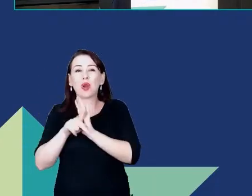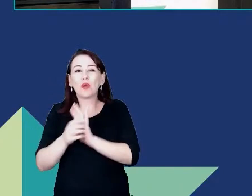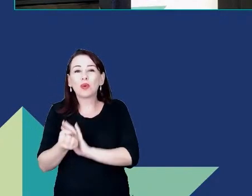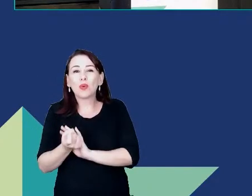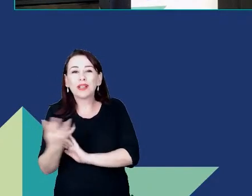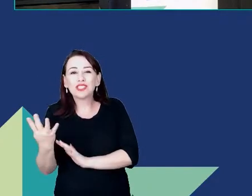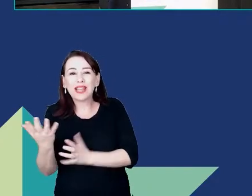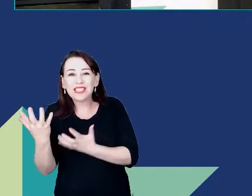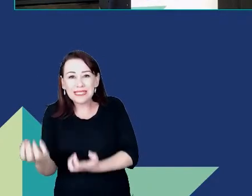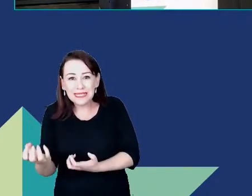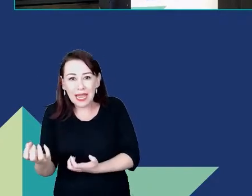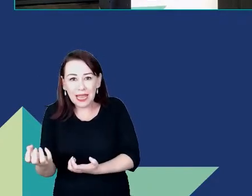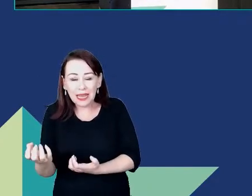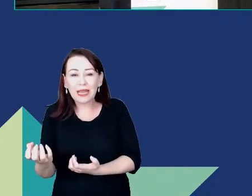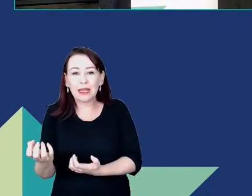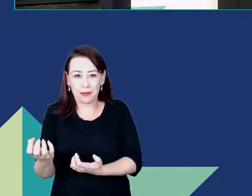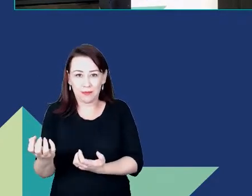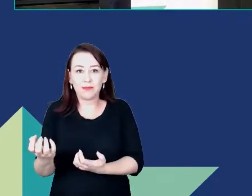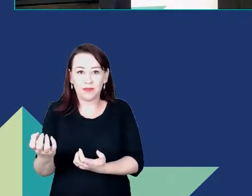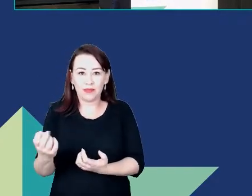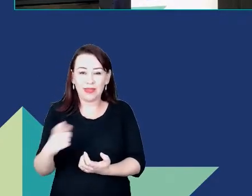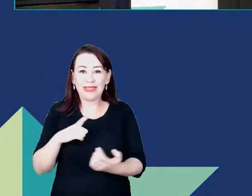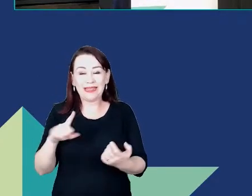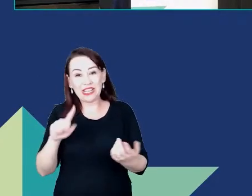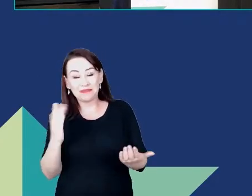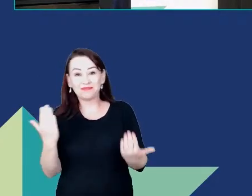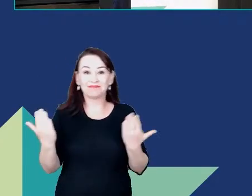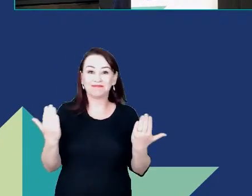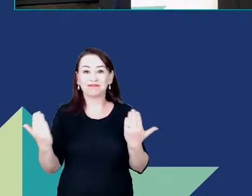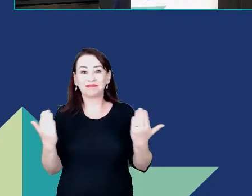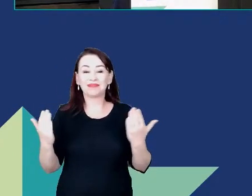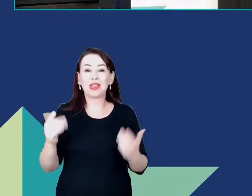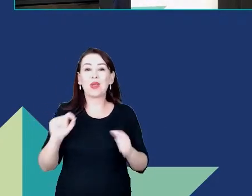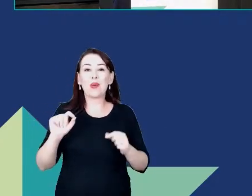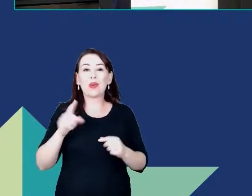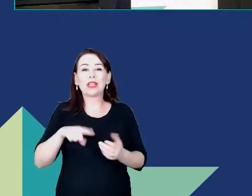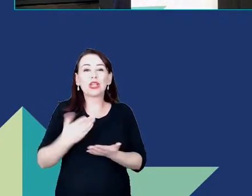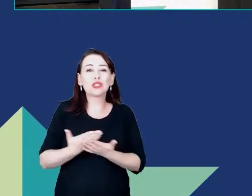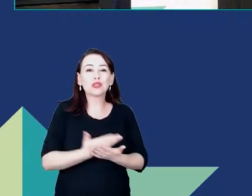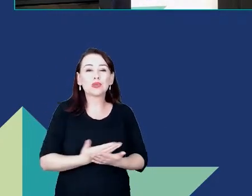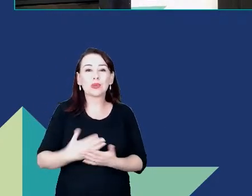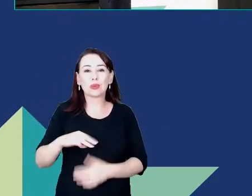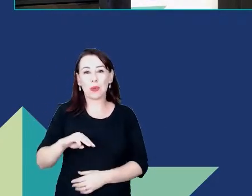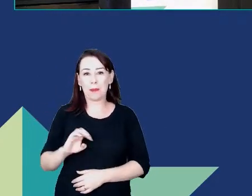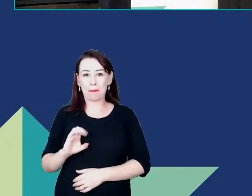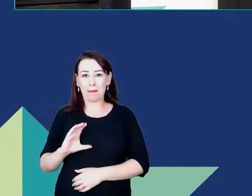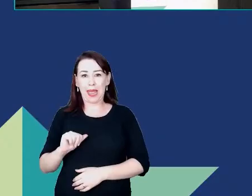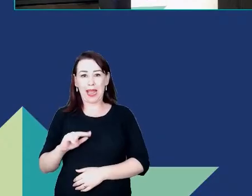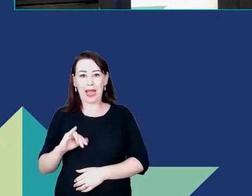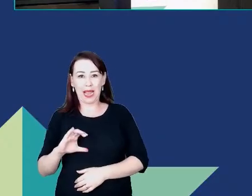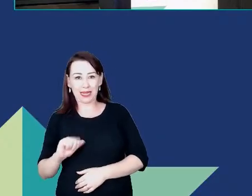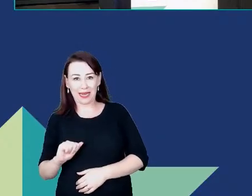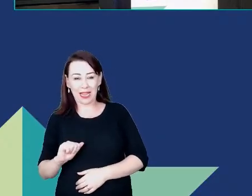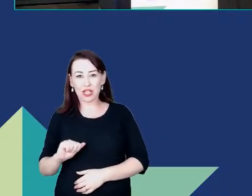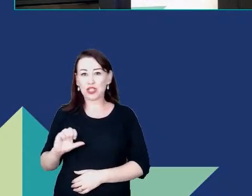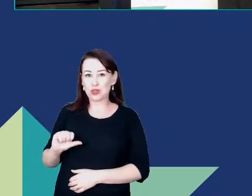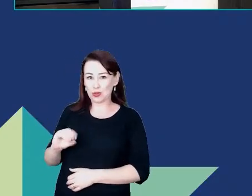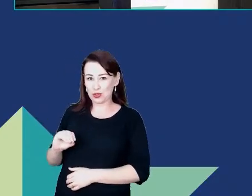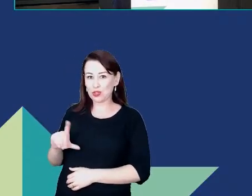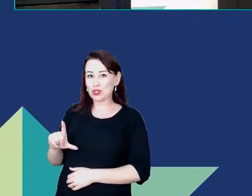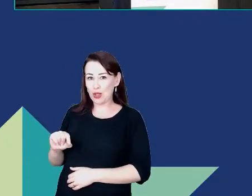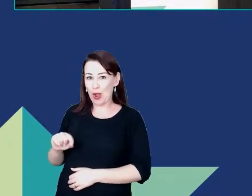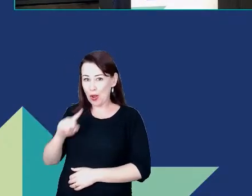influência, né, é meio um contrassenso aí com a mecânica do solo tradicional, né? E essa tendência ela só se inverte a hora que você chega